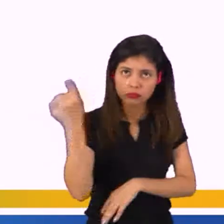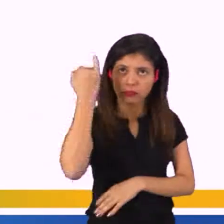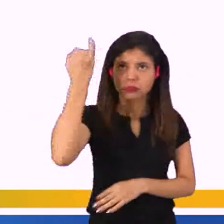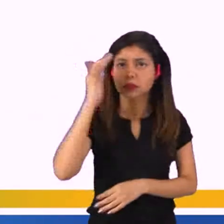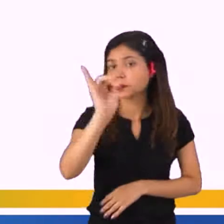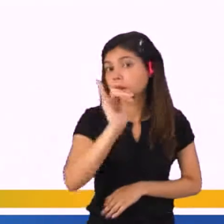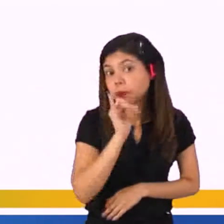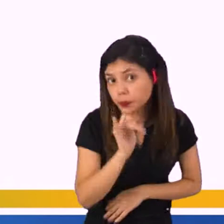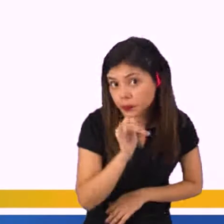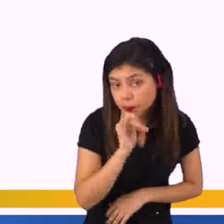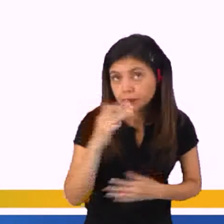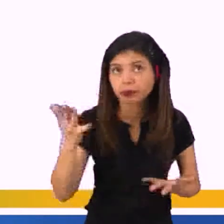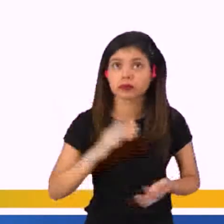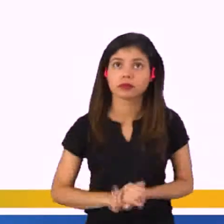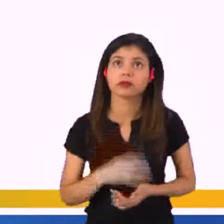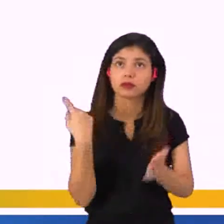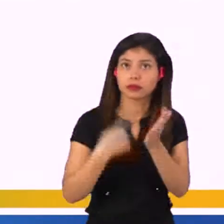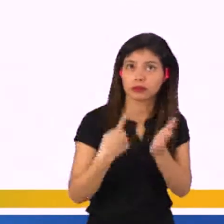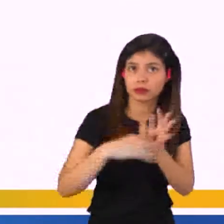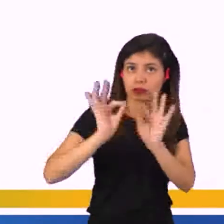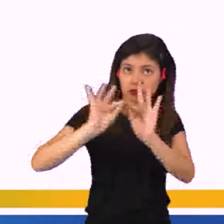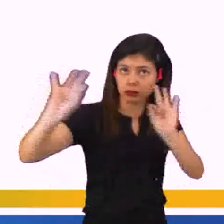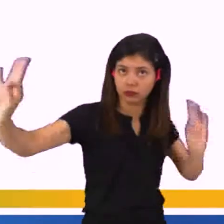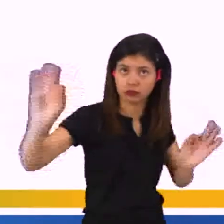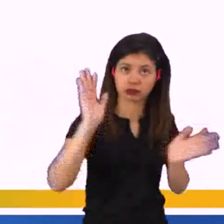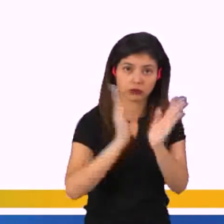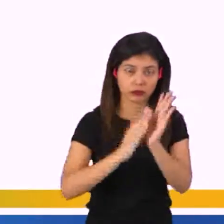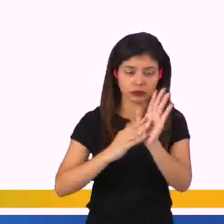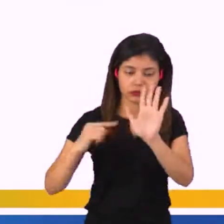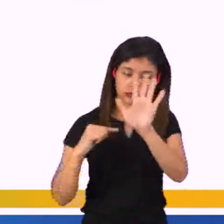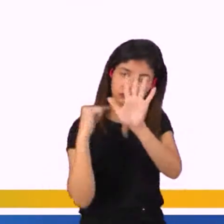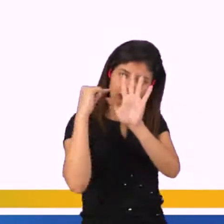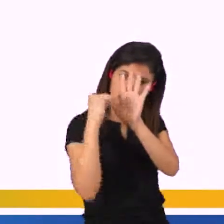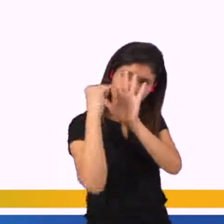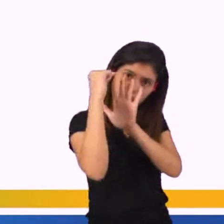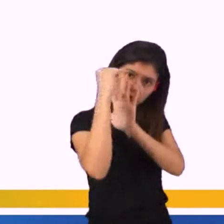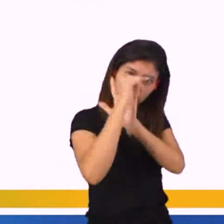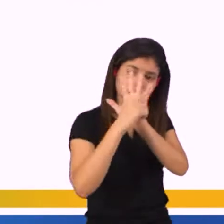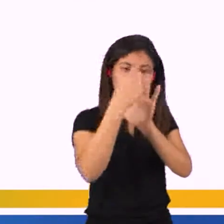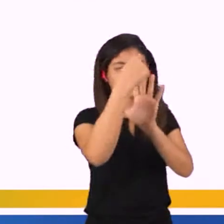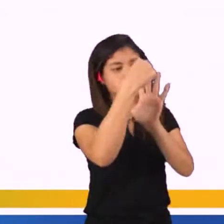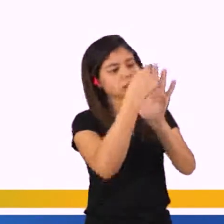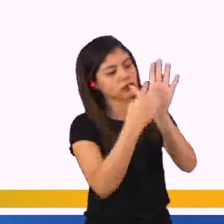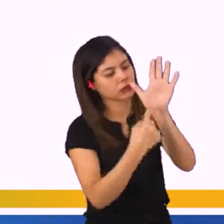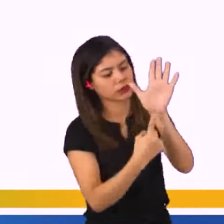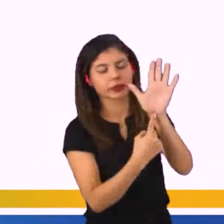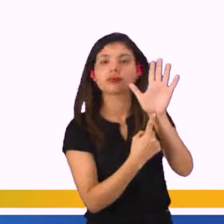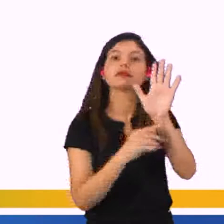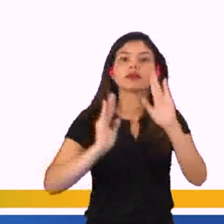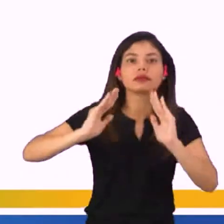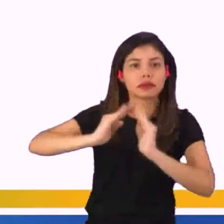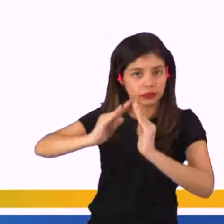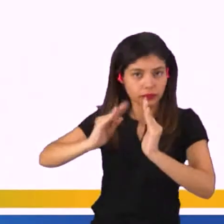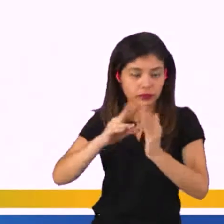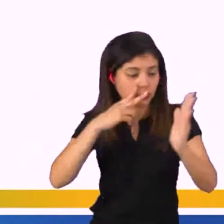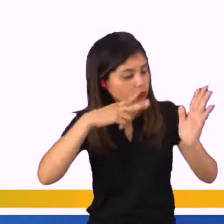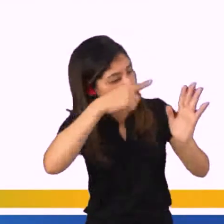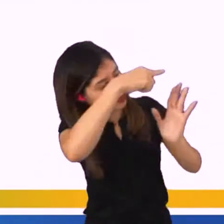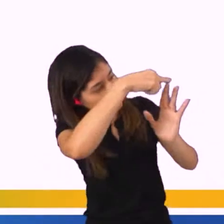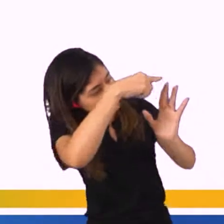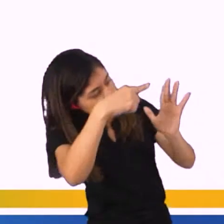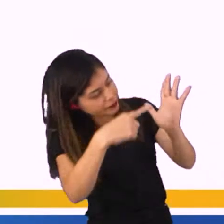objeto específico. Por exemplo, o comprimento da palma da sua mão. Se você abrir a sua mãozinha em casa e